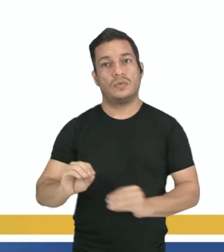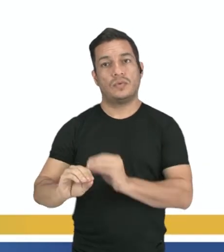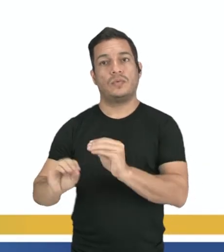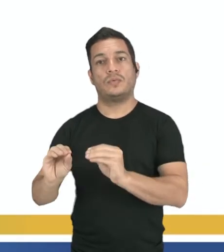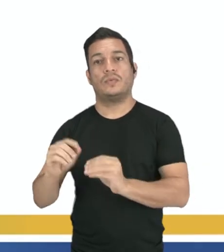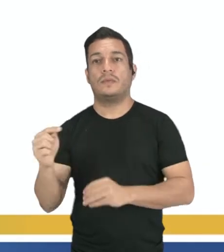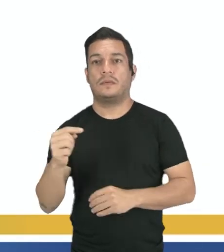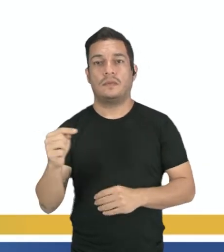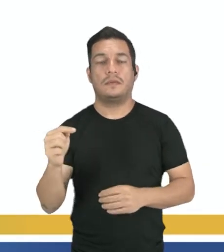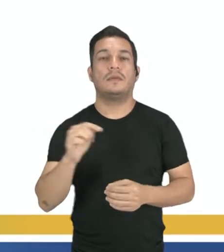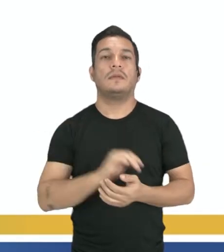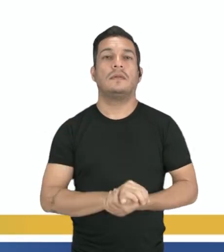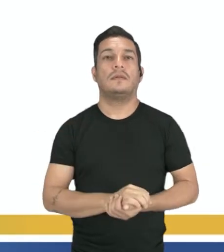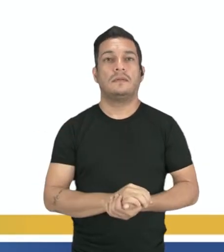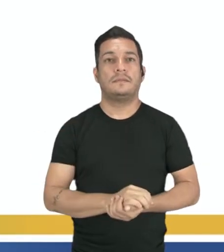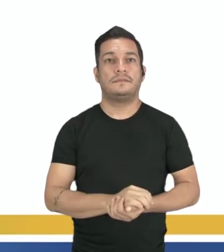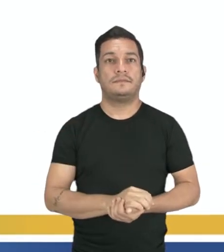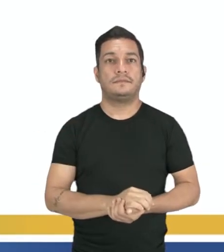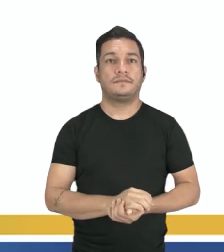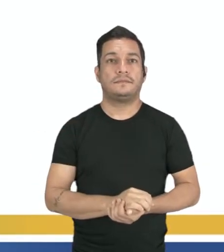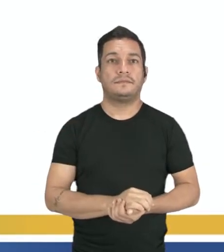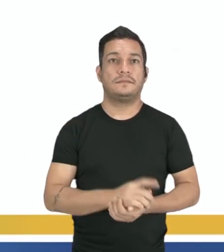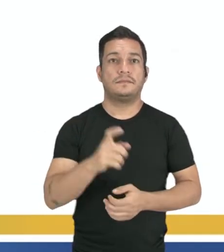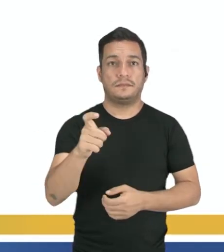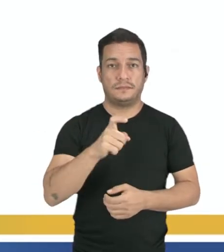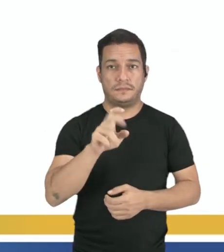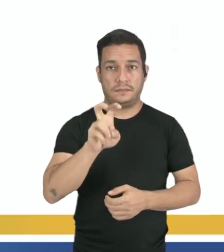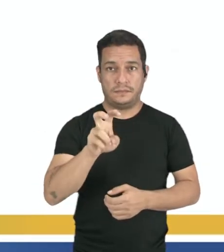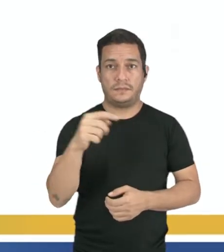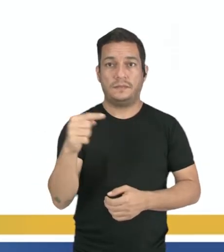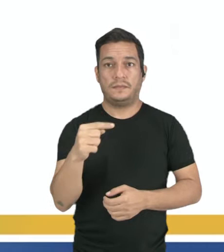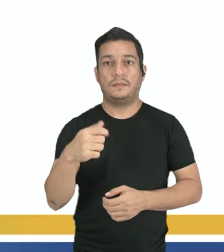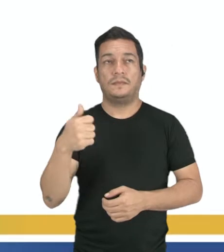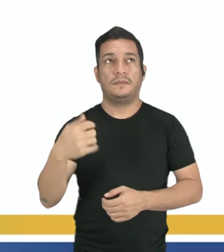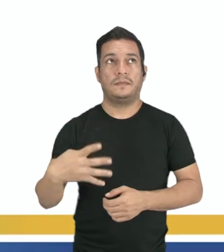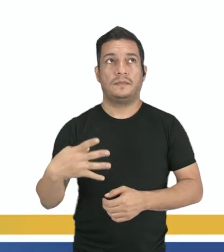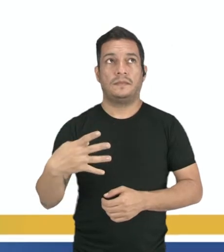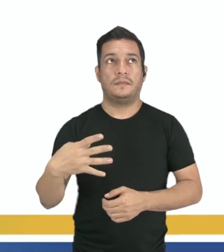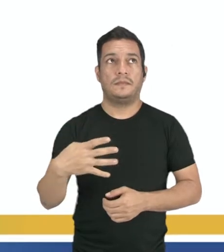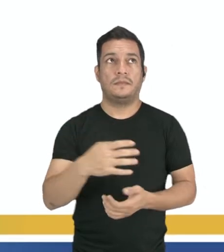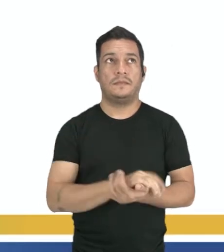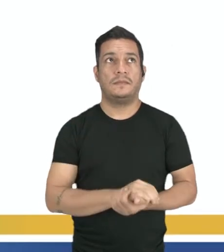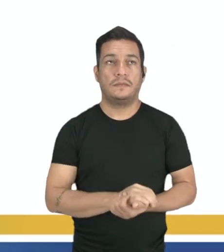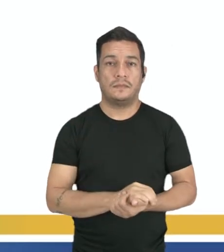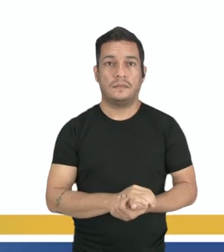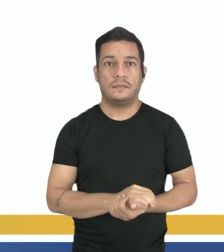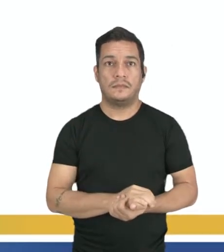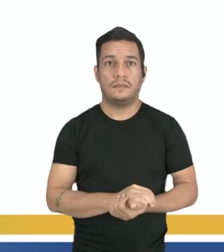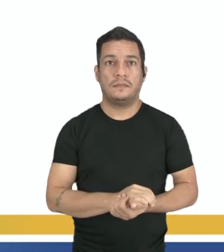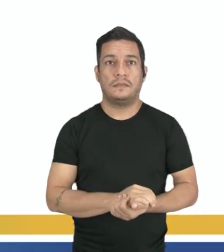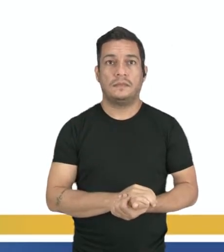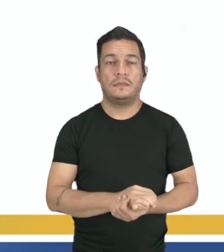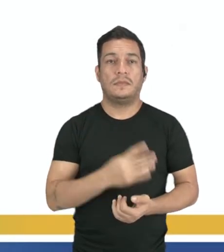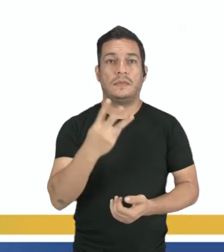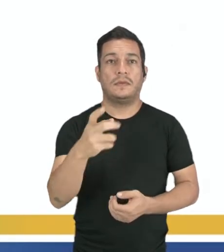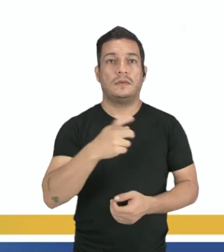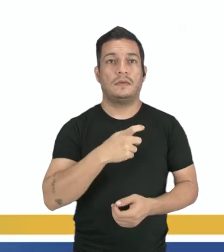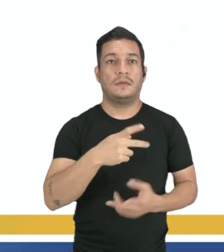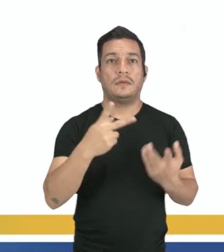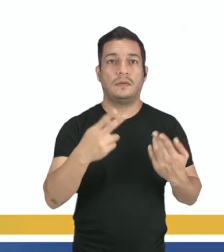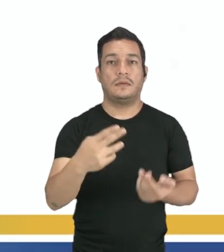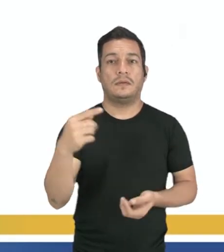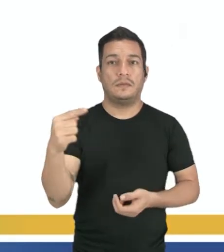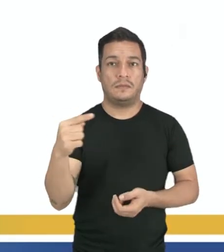aí de subtração. Então, ficará 5 menos 14. Então, nós teremos aí